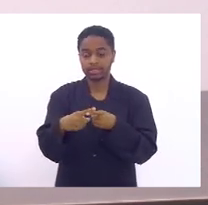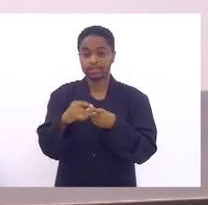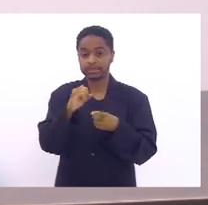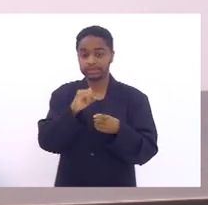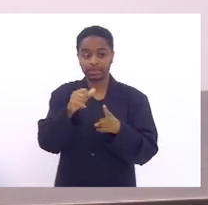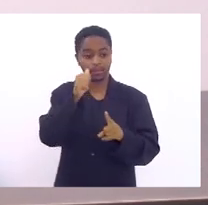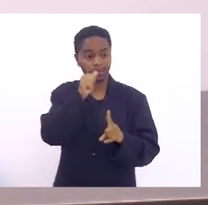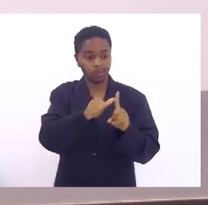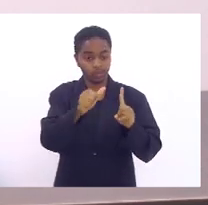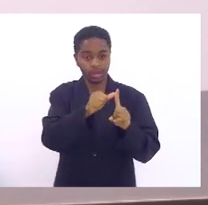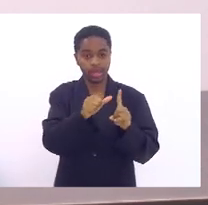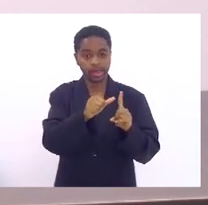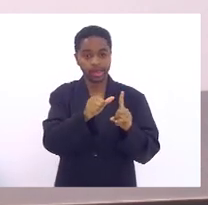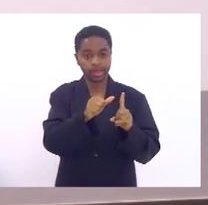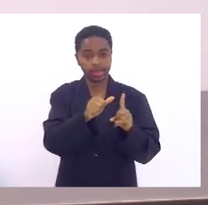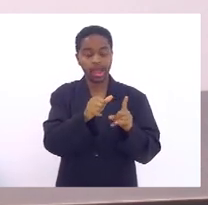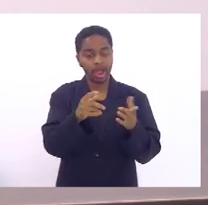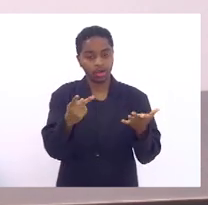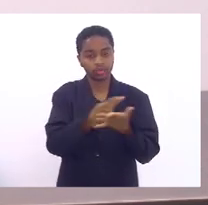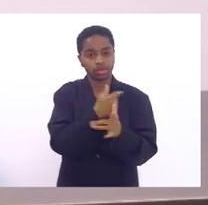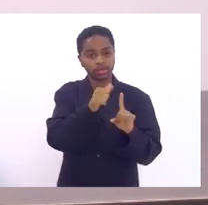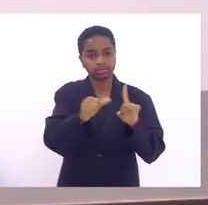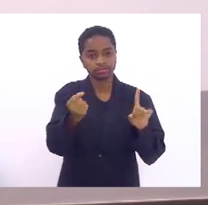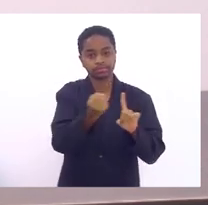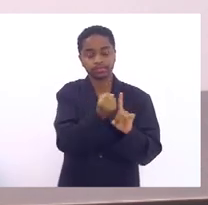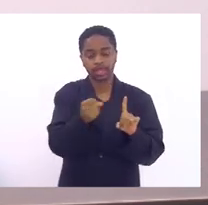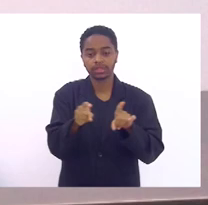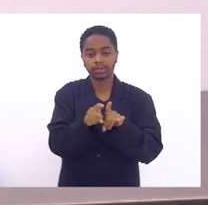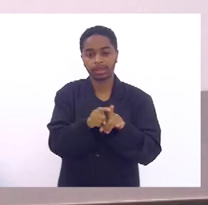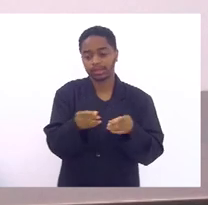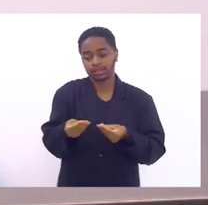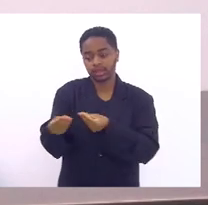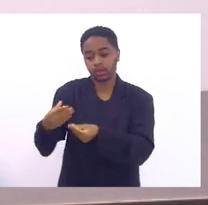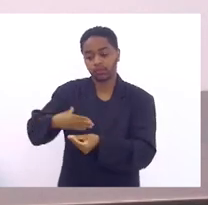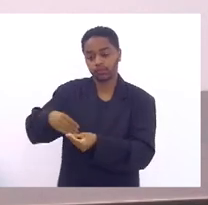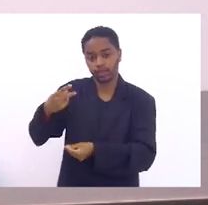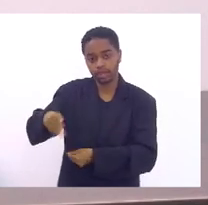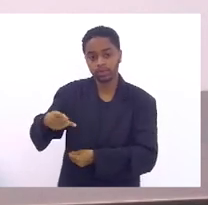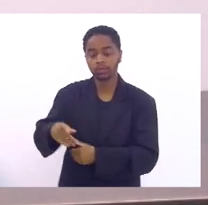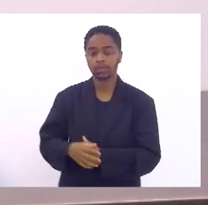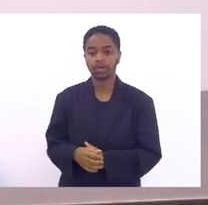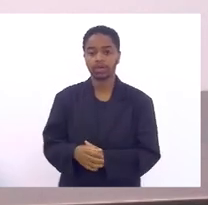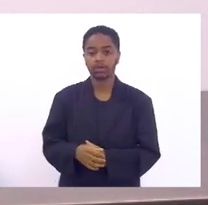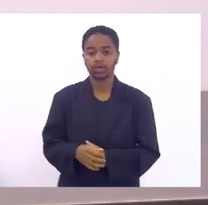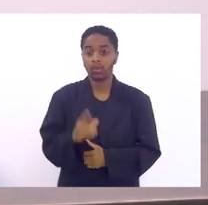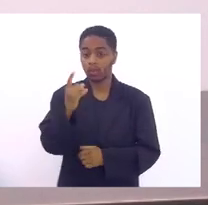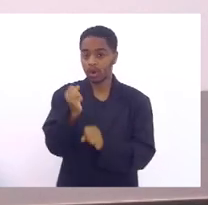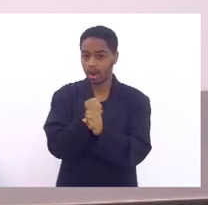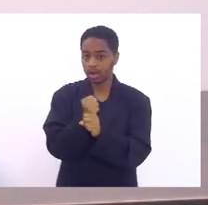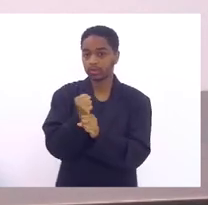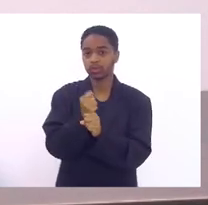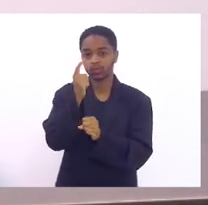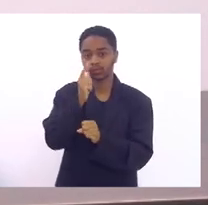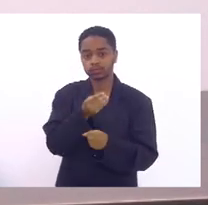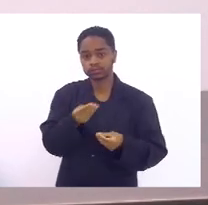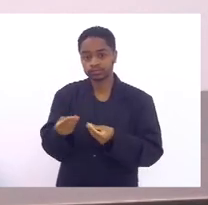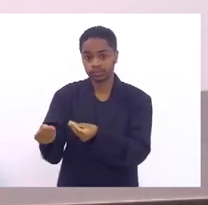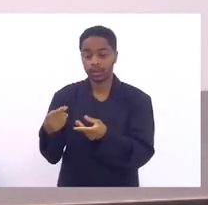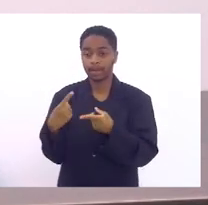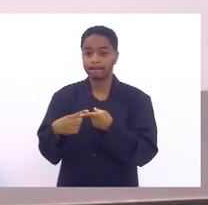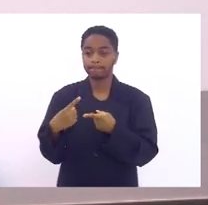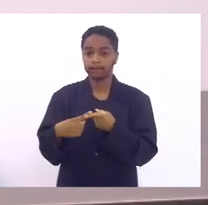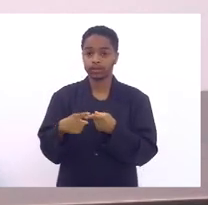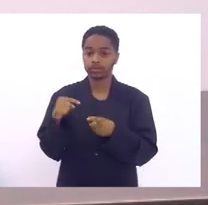vítimas de feminicídio também TM direito a esse auxílio do cartão mulher carioca então eles recebem esse benefício por até um ano até porque a gente percebe